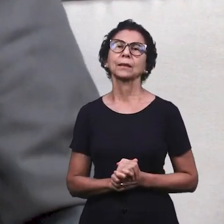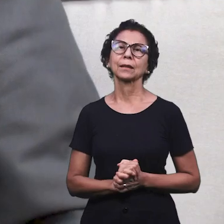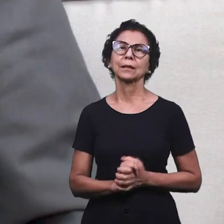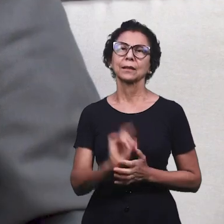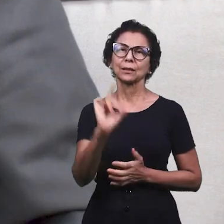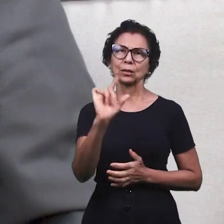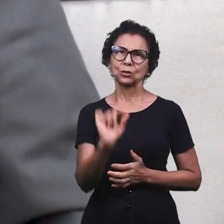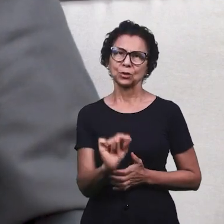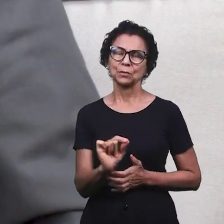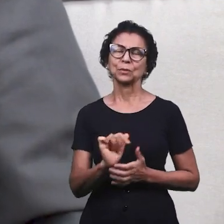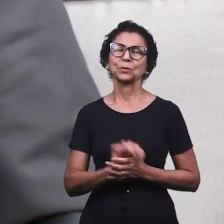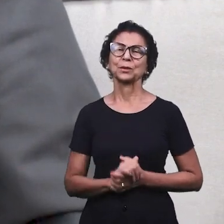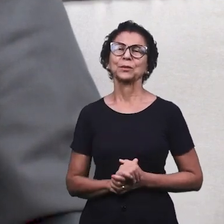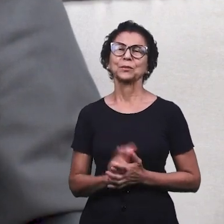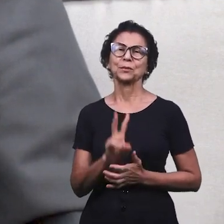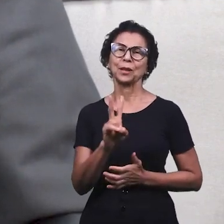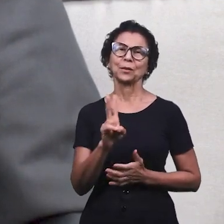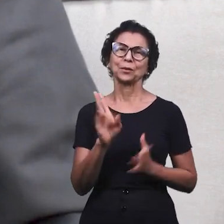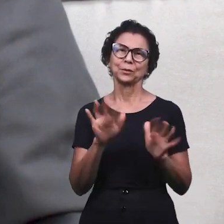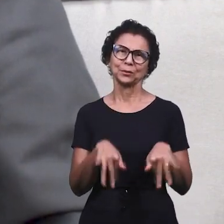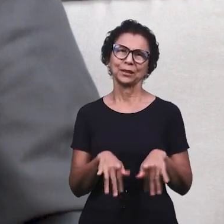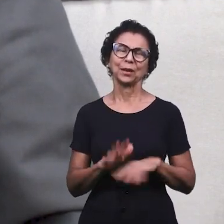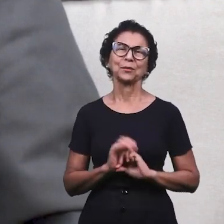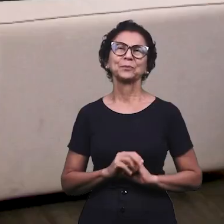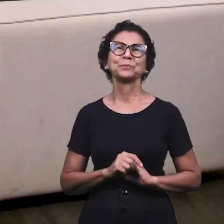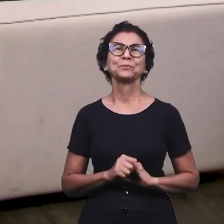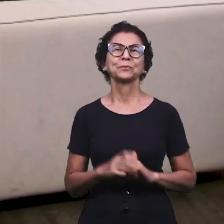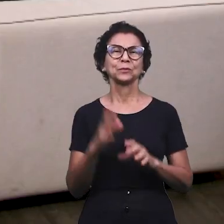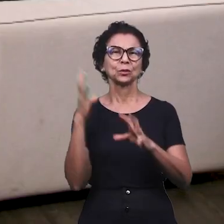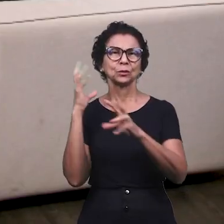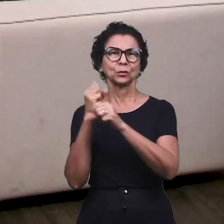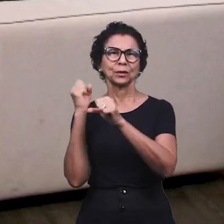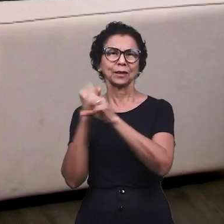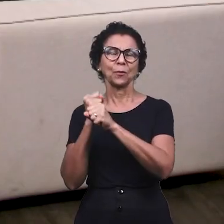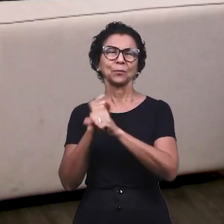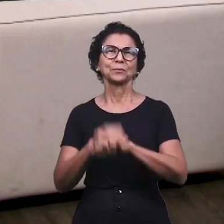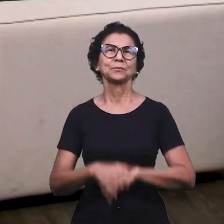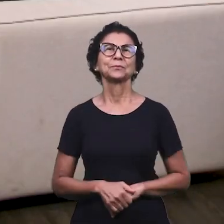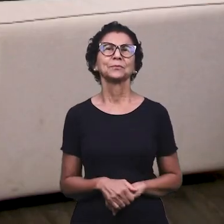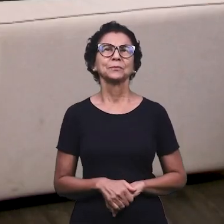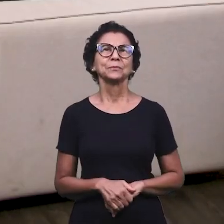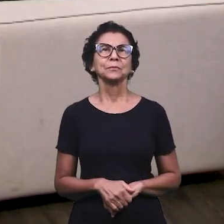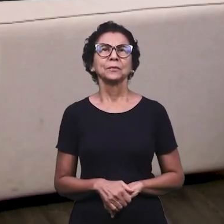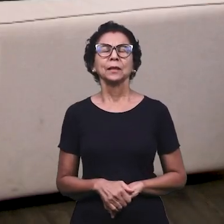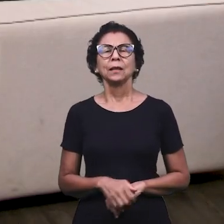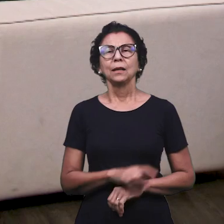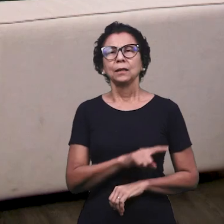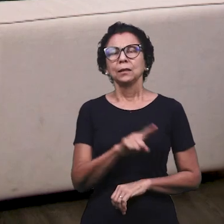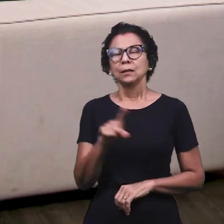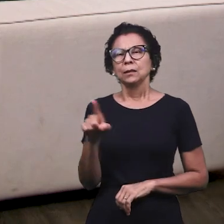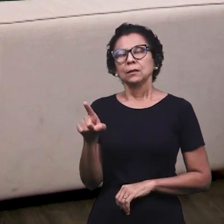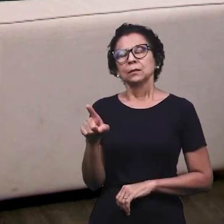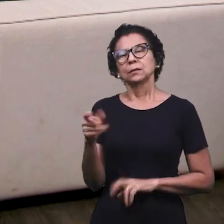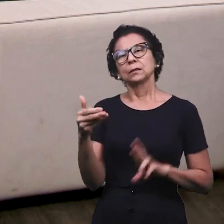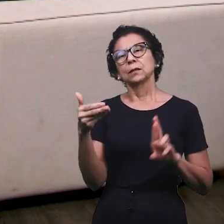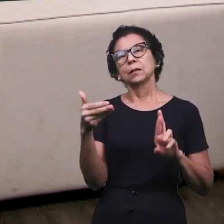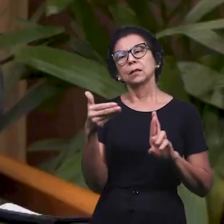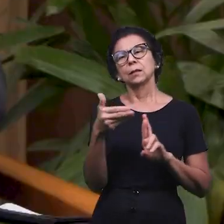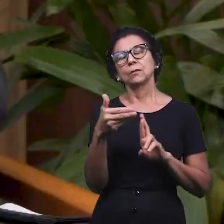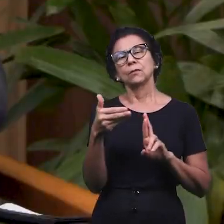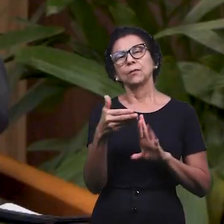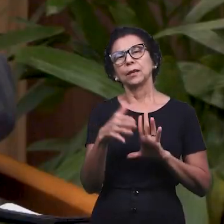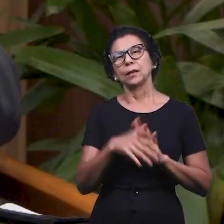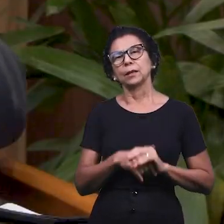custando menos para você essa importação ao final. Entendi. Quando vocês falam de